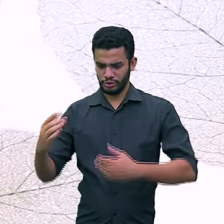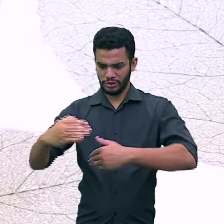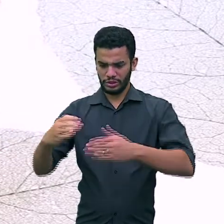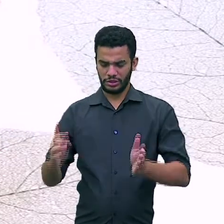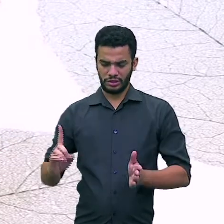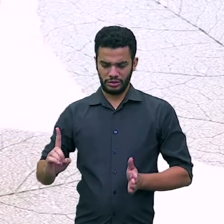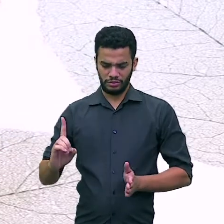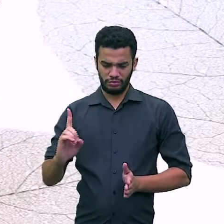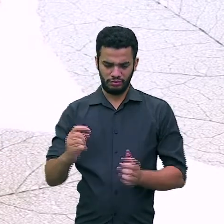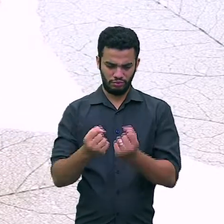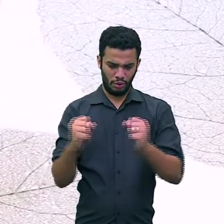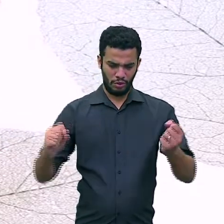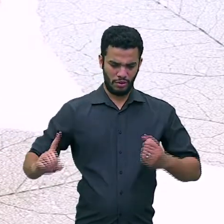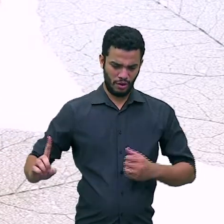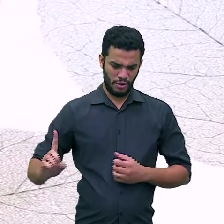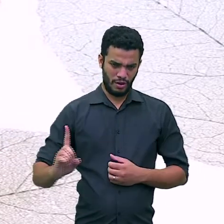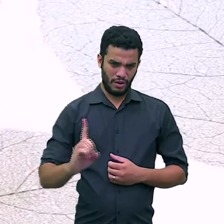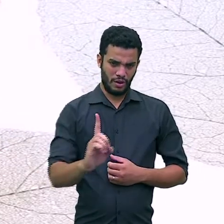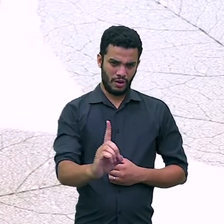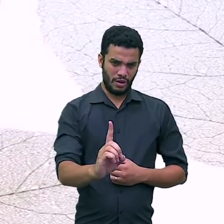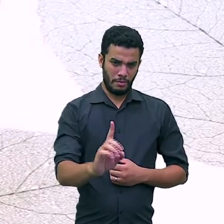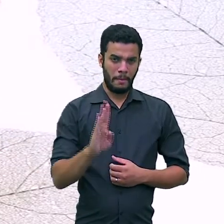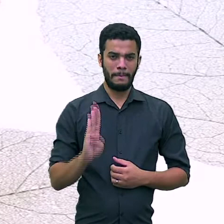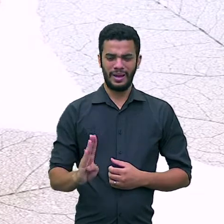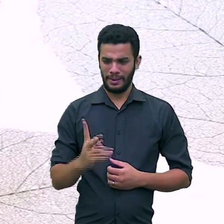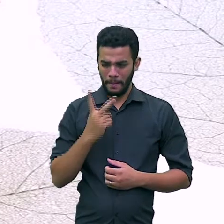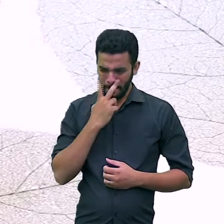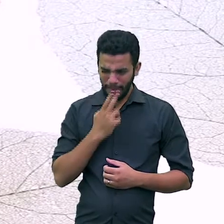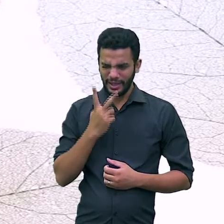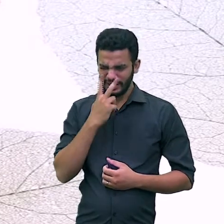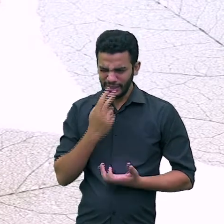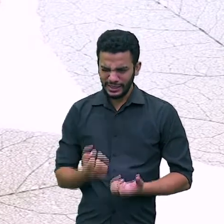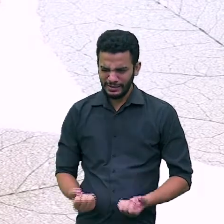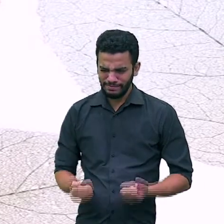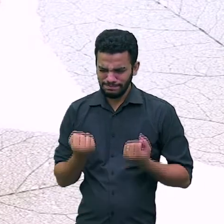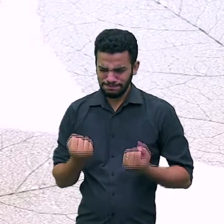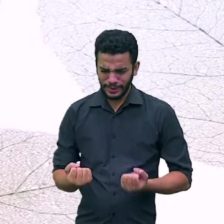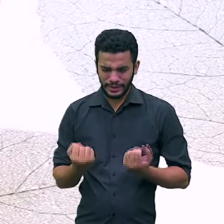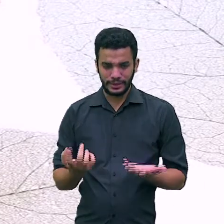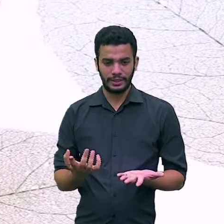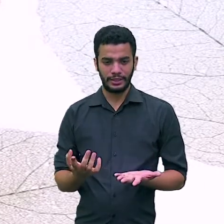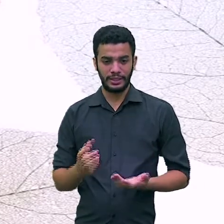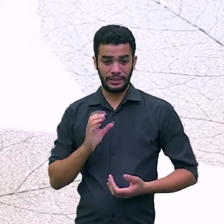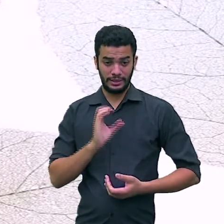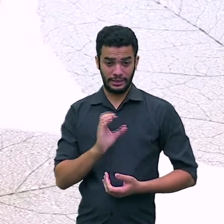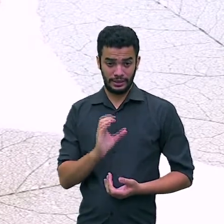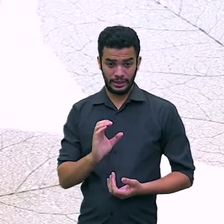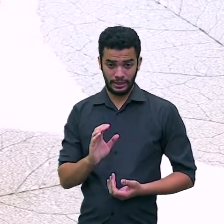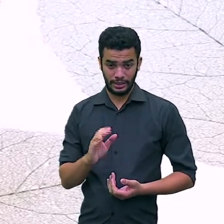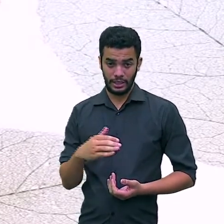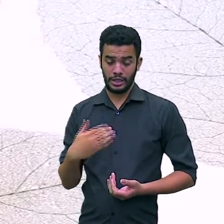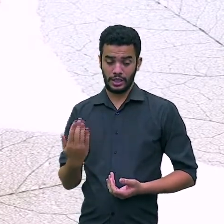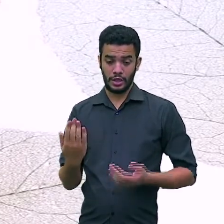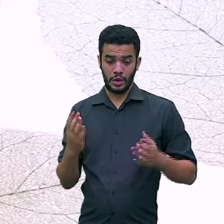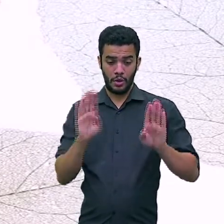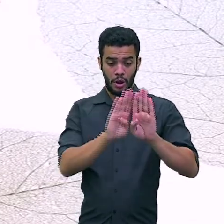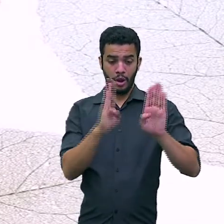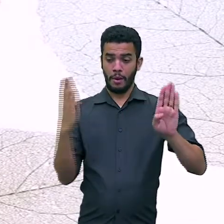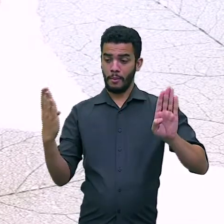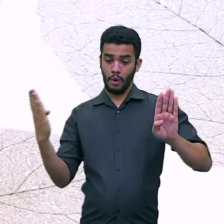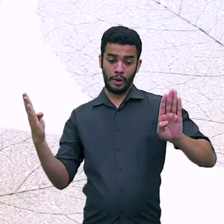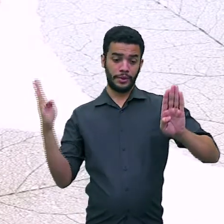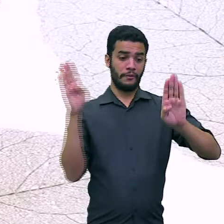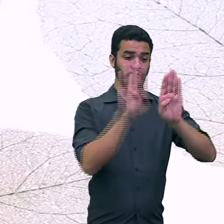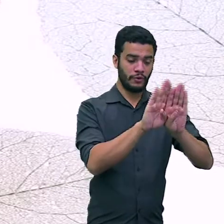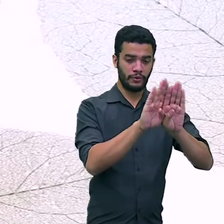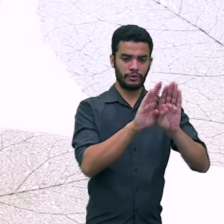B, parecia pesada. C, então fechou a porta. Vamos analisar